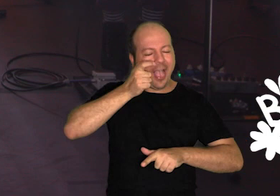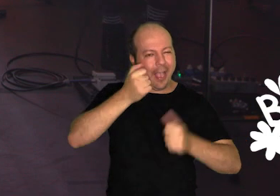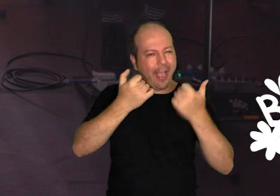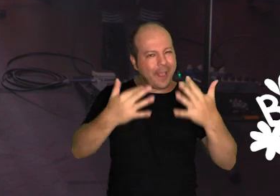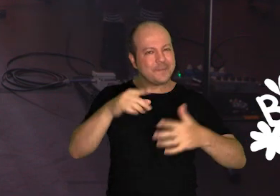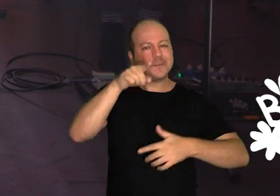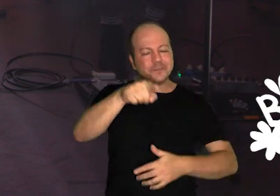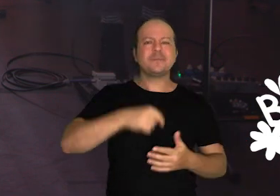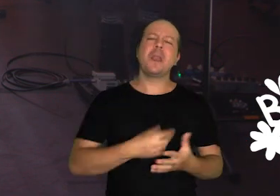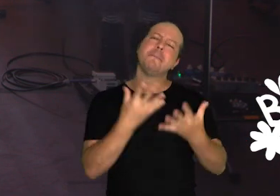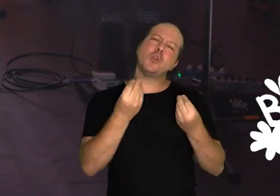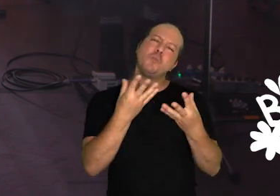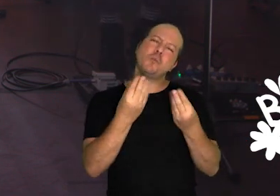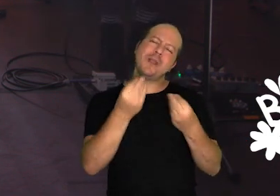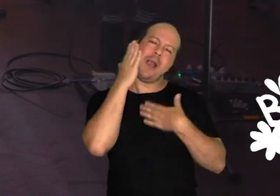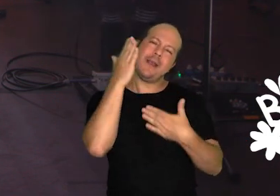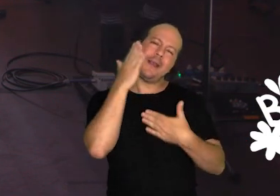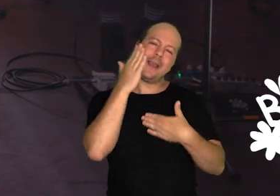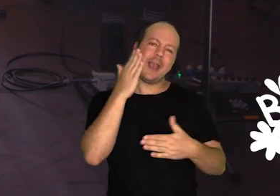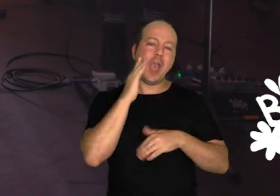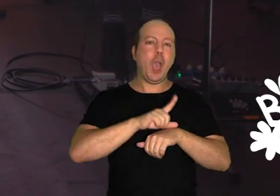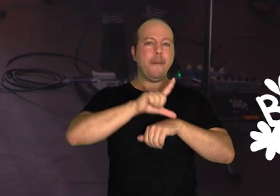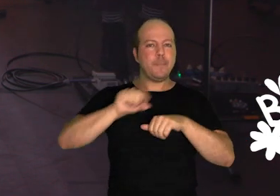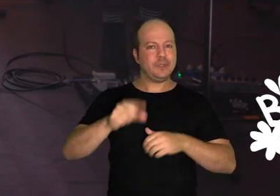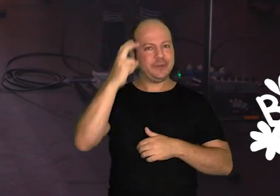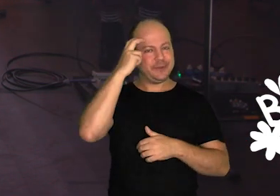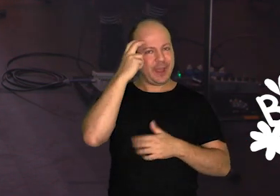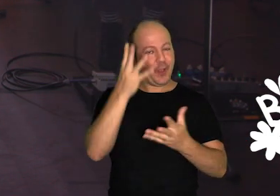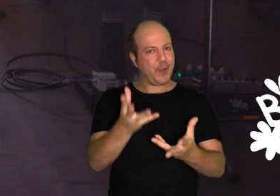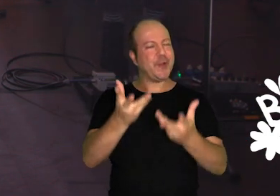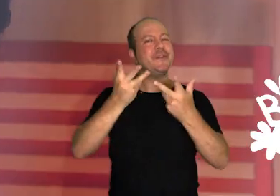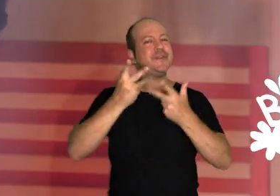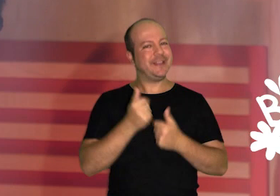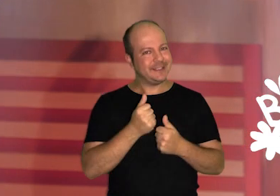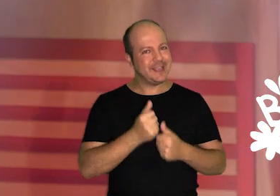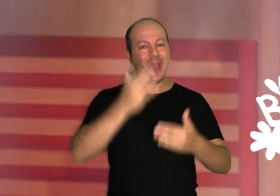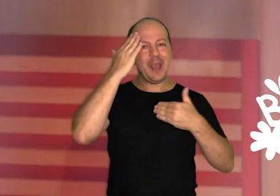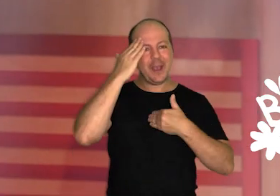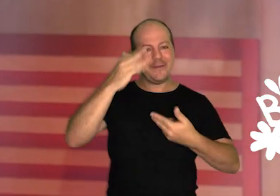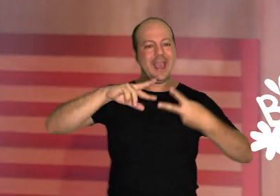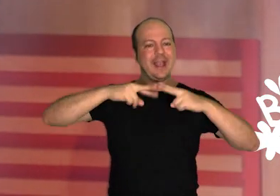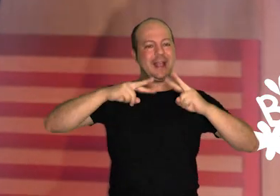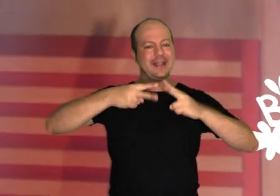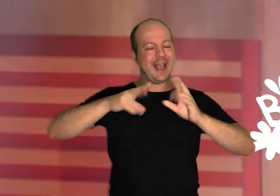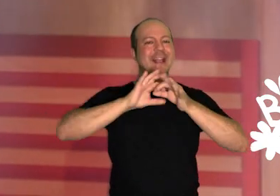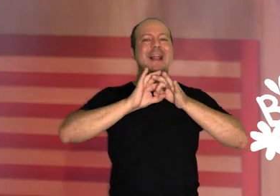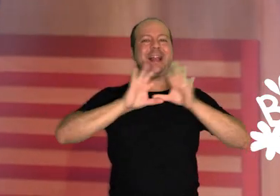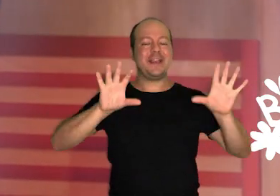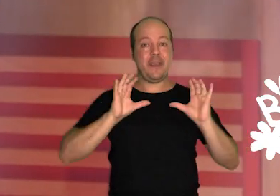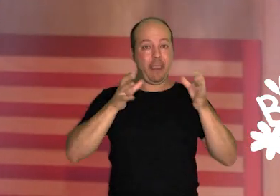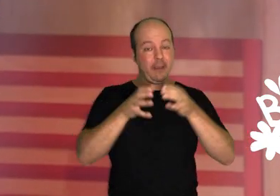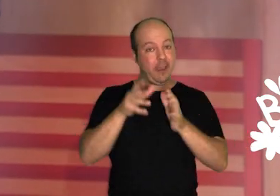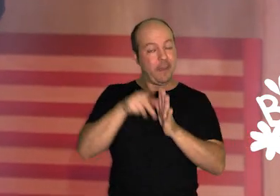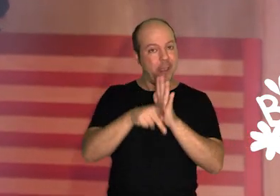telinha. O nosso muito, muito, muito obrigado à Muda Cultural pelo convite. Obrigada à Catraca Livre, a toda a equipe